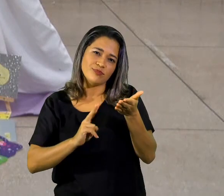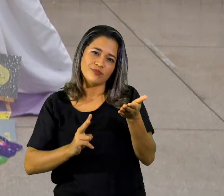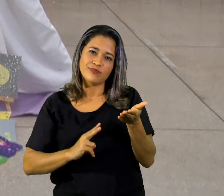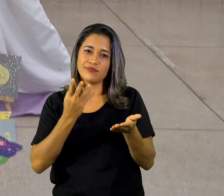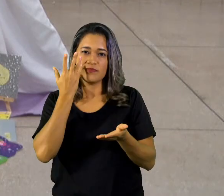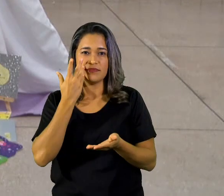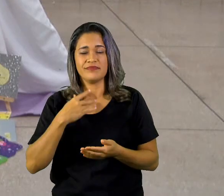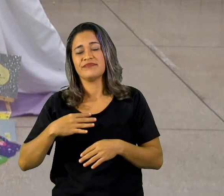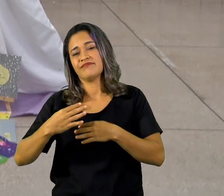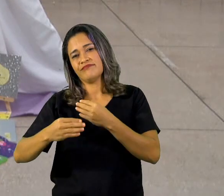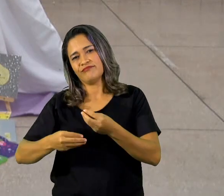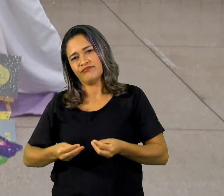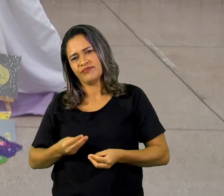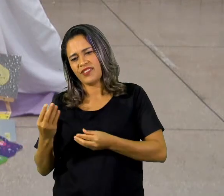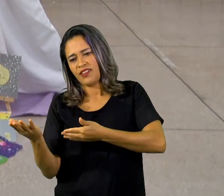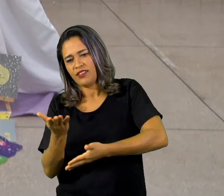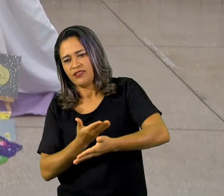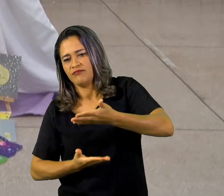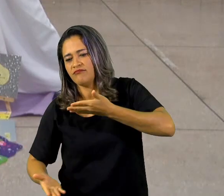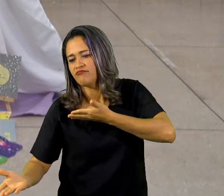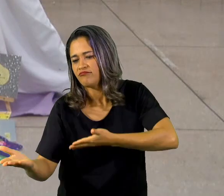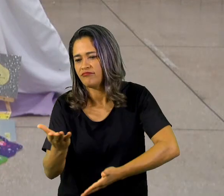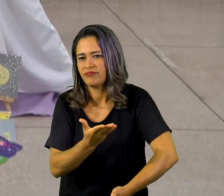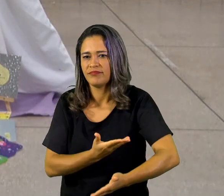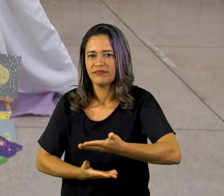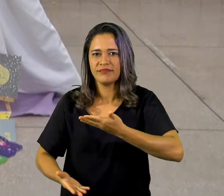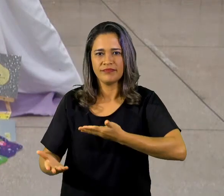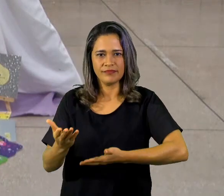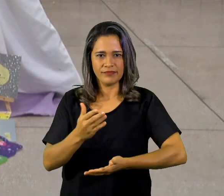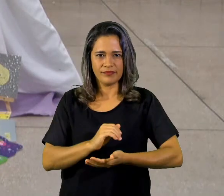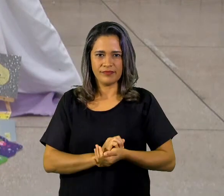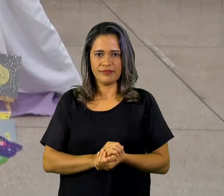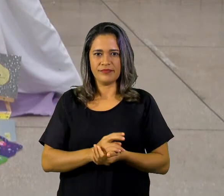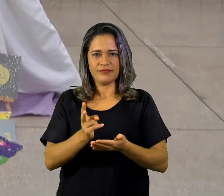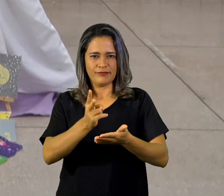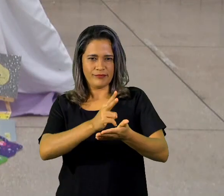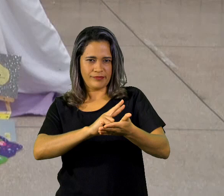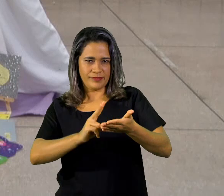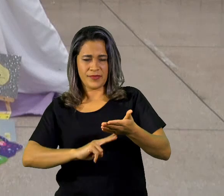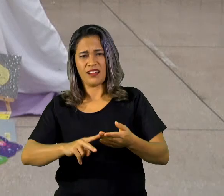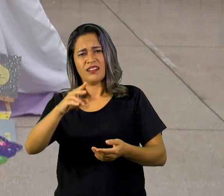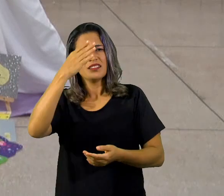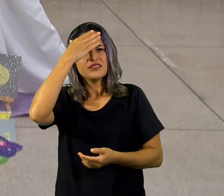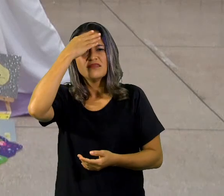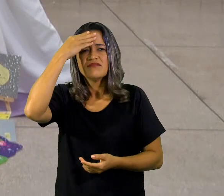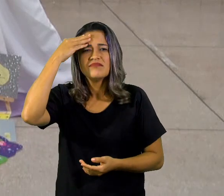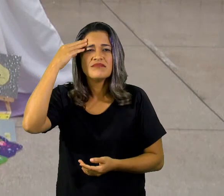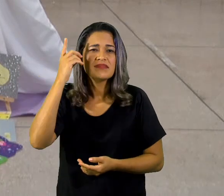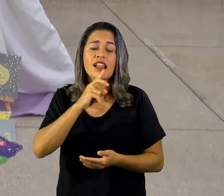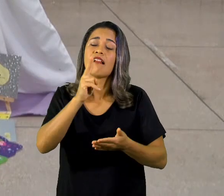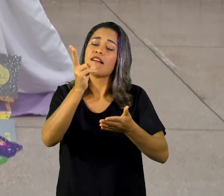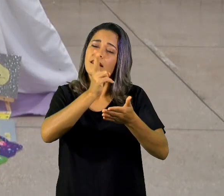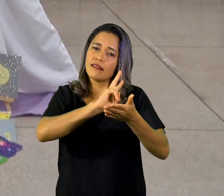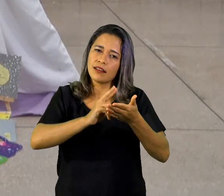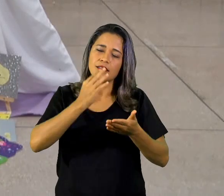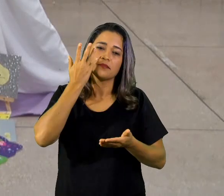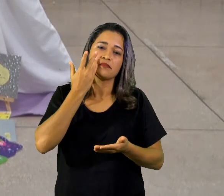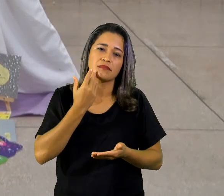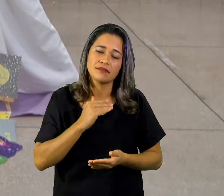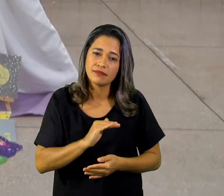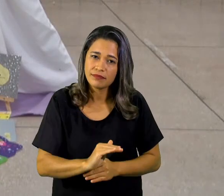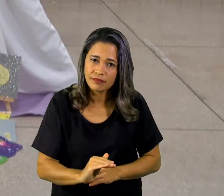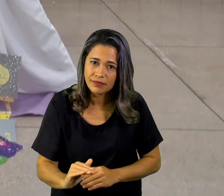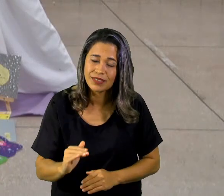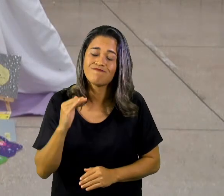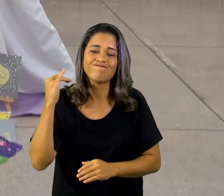envolve ela na leitura. Então, não se esqueça, ler para a criança pequena é